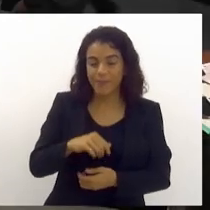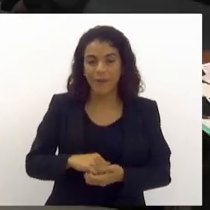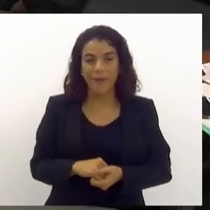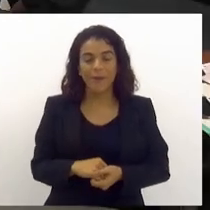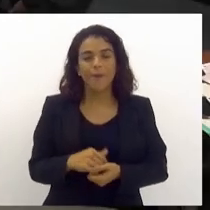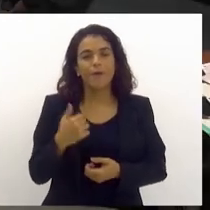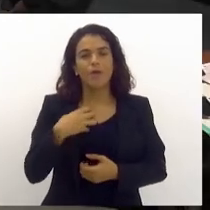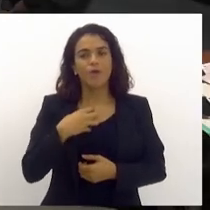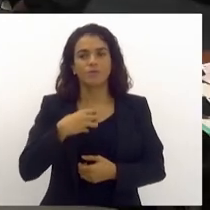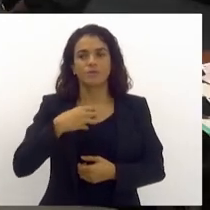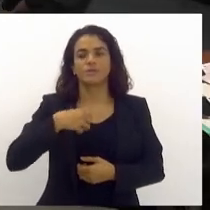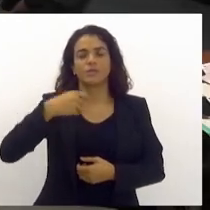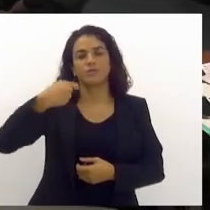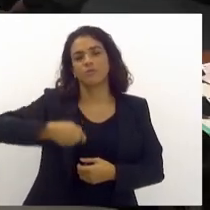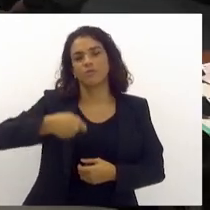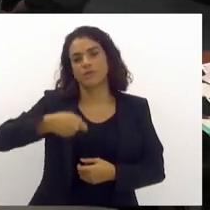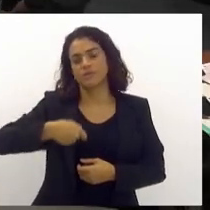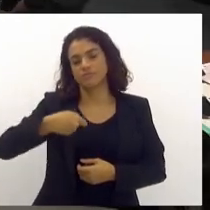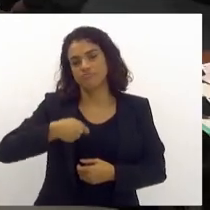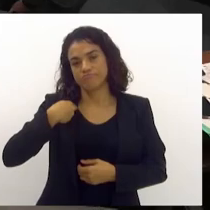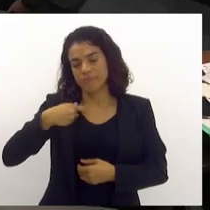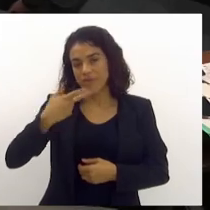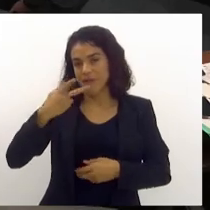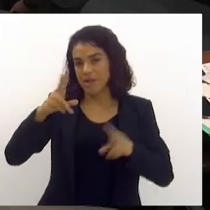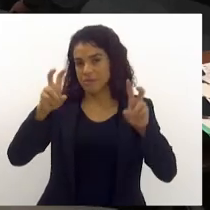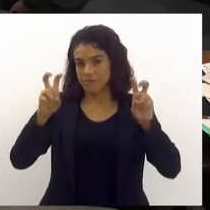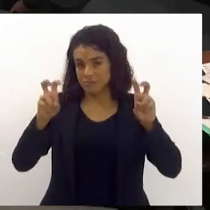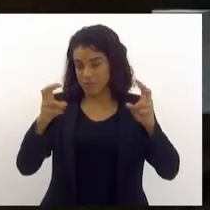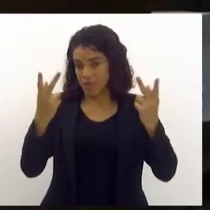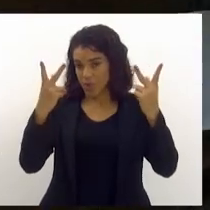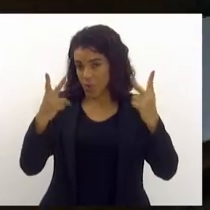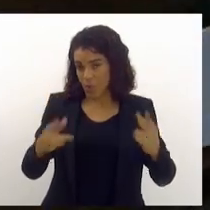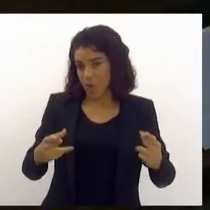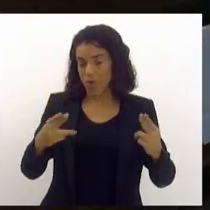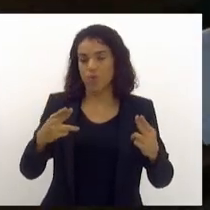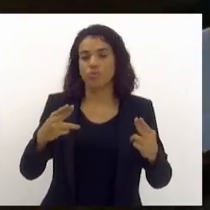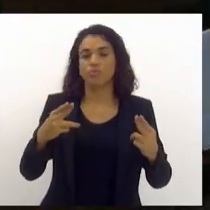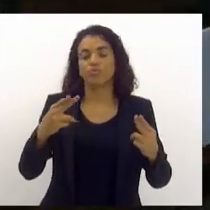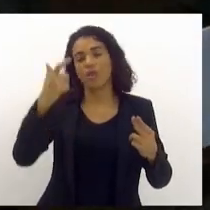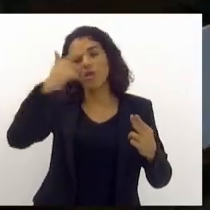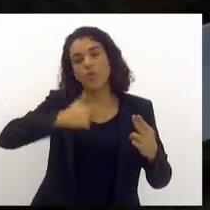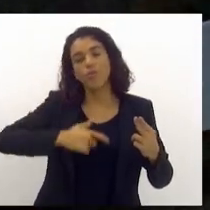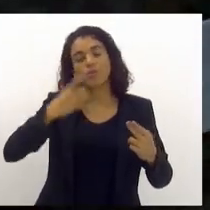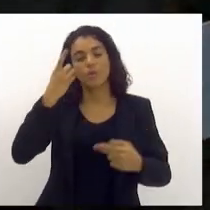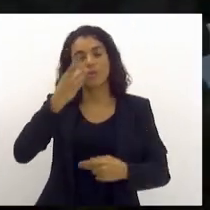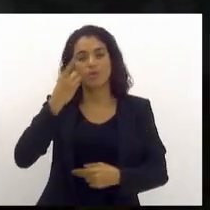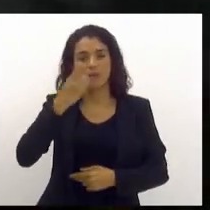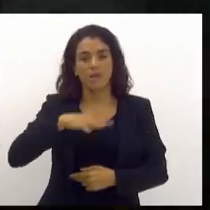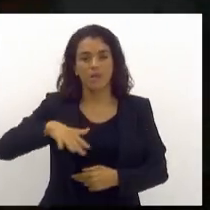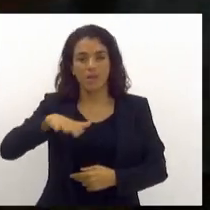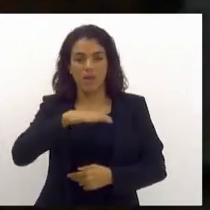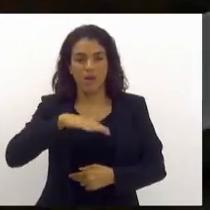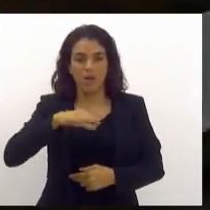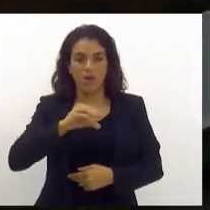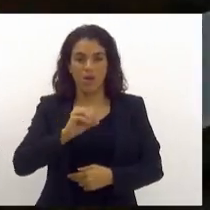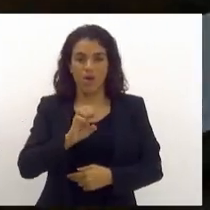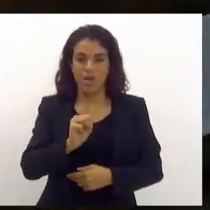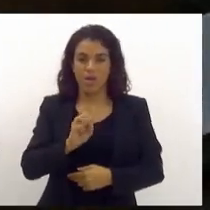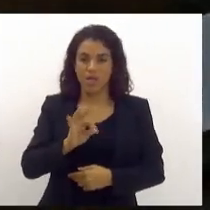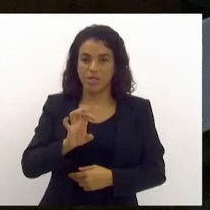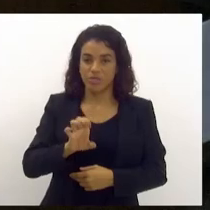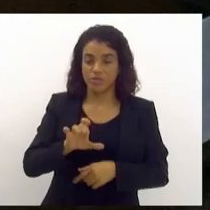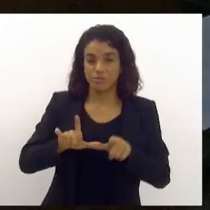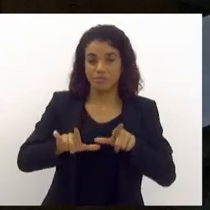presidente, eu me sinto na obrigação de comentar esse tema como deputado da Zona Oeste, nascido e criado em Bangu, morador da Zona